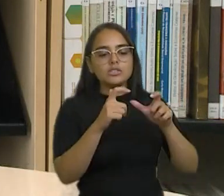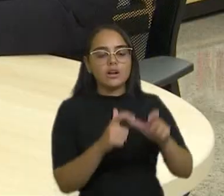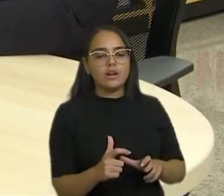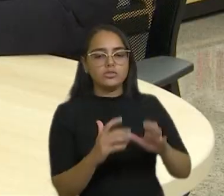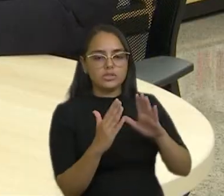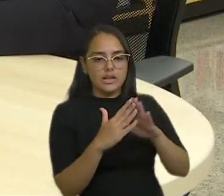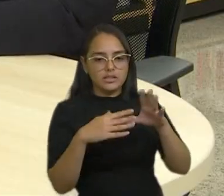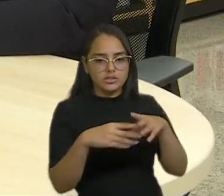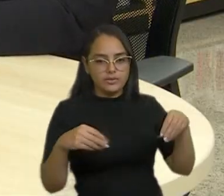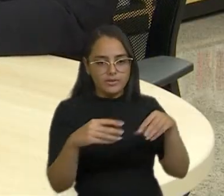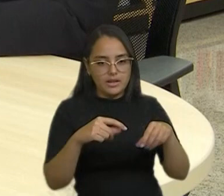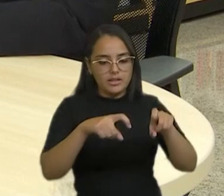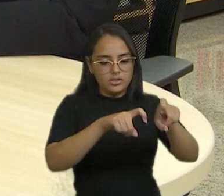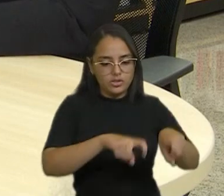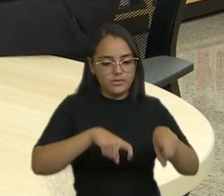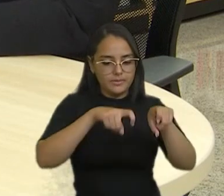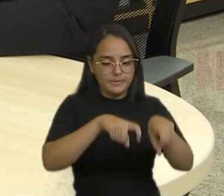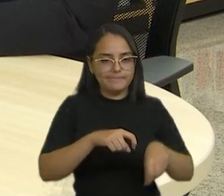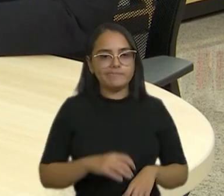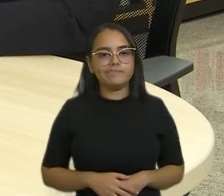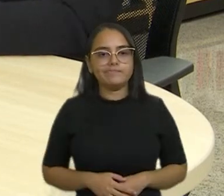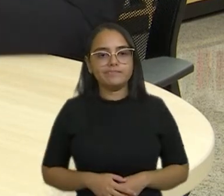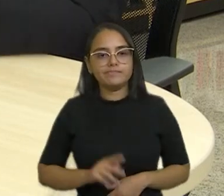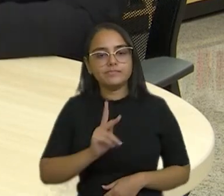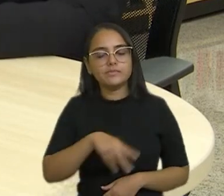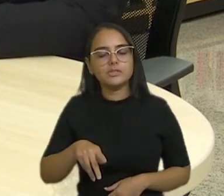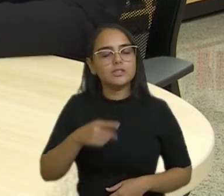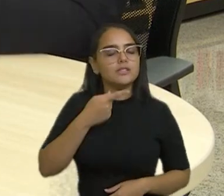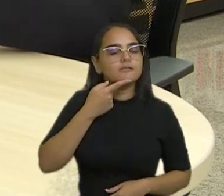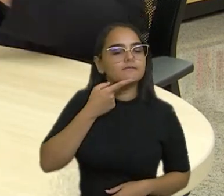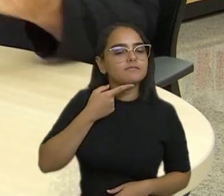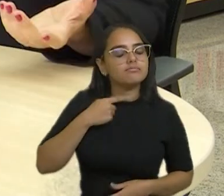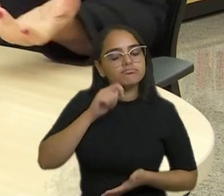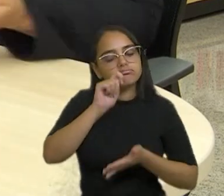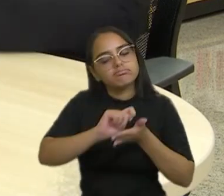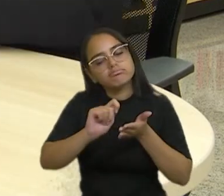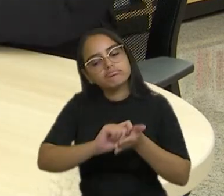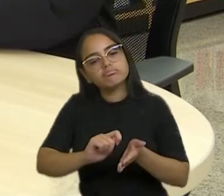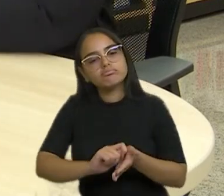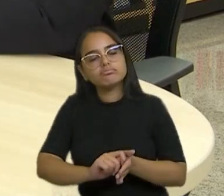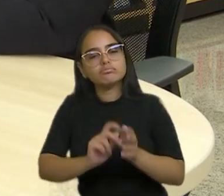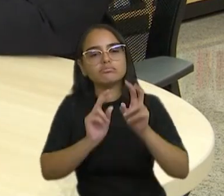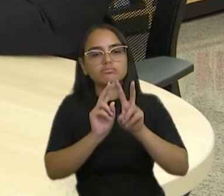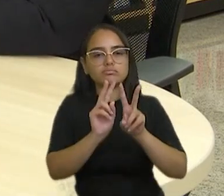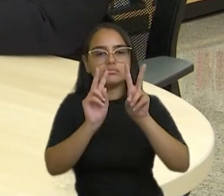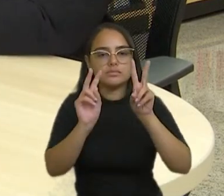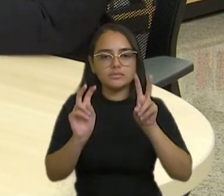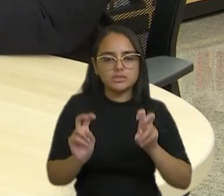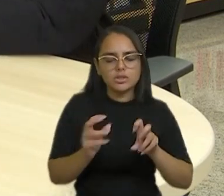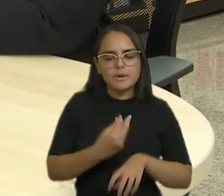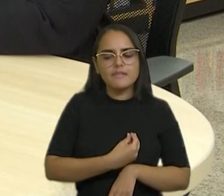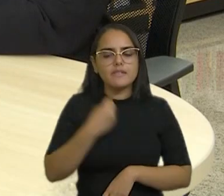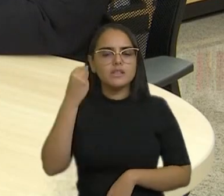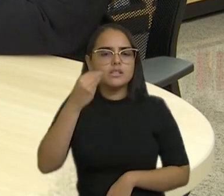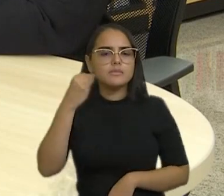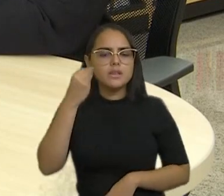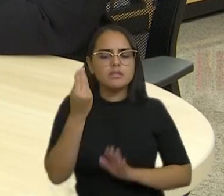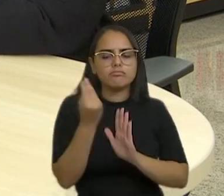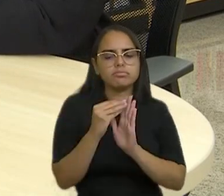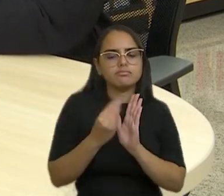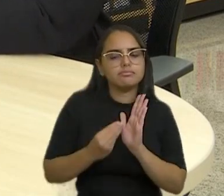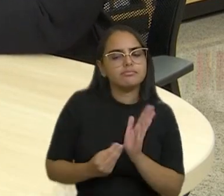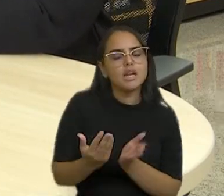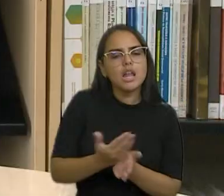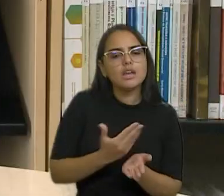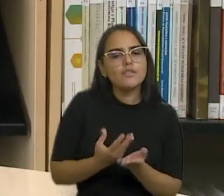roçado. Professor, e quando surgiu a vontade, né, de escrever sobre essas vivências e colocar isso num